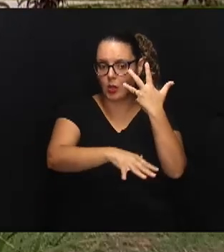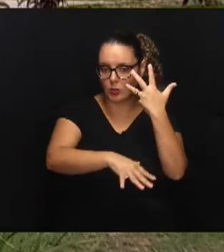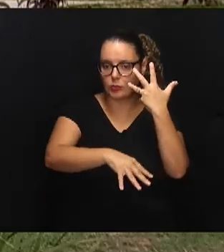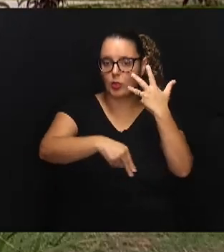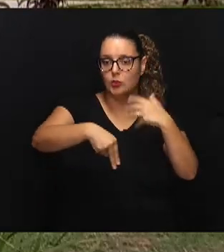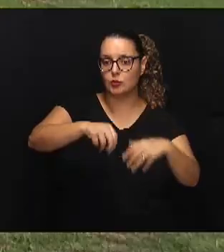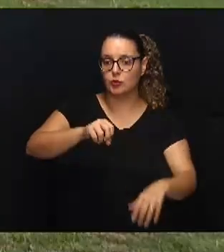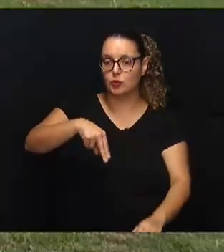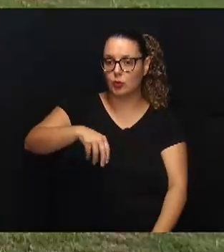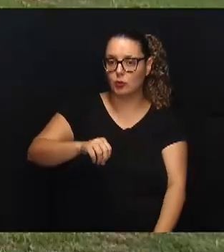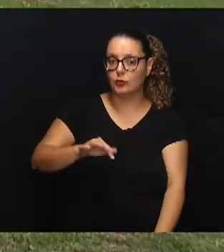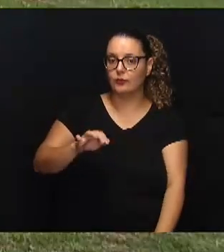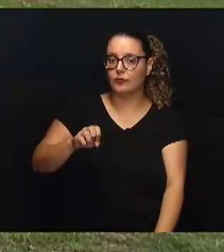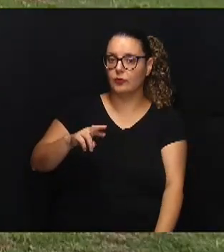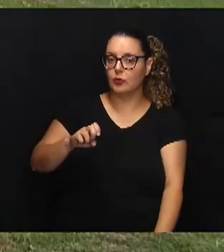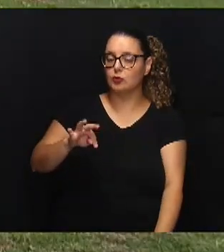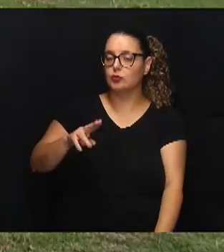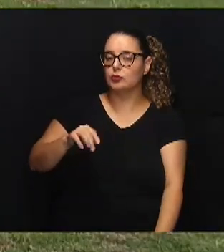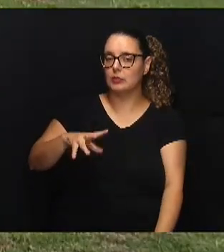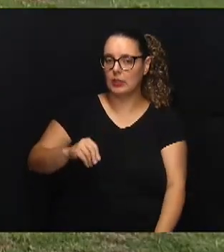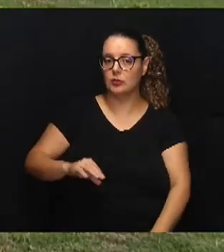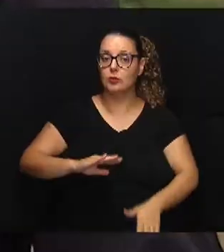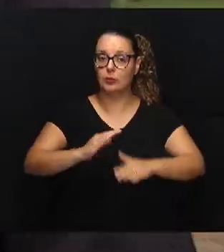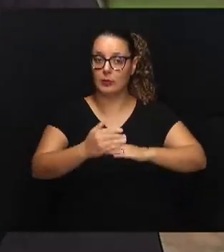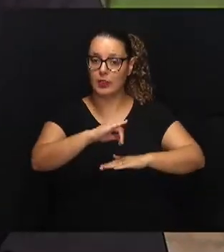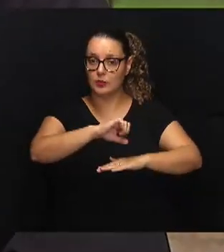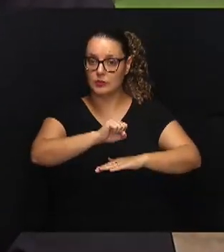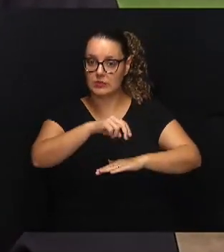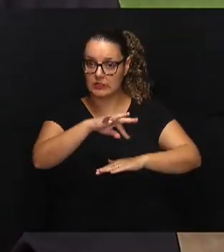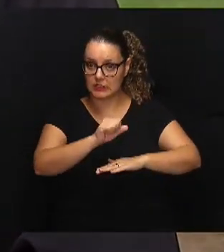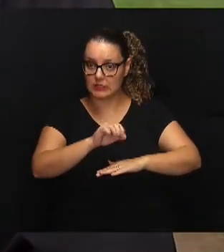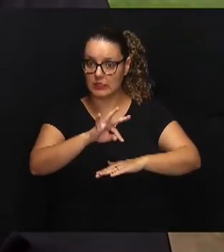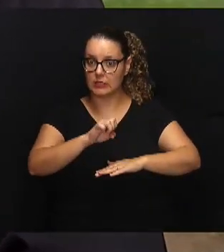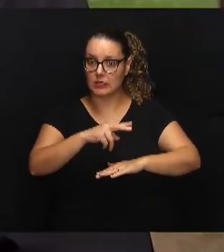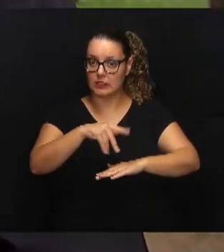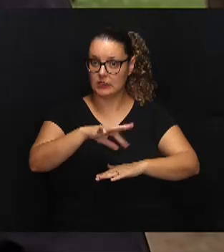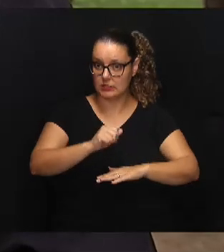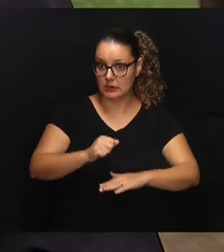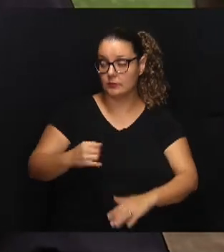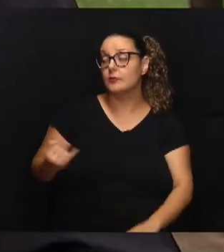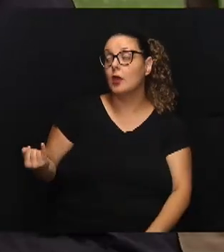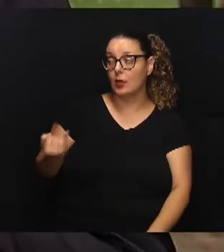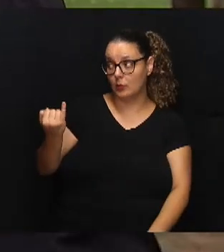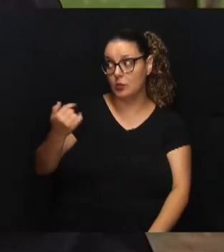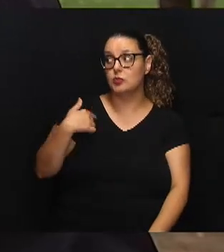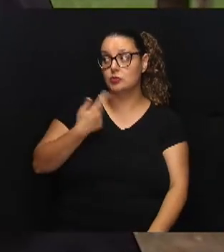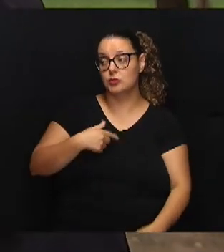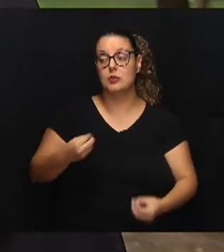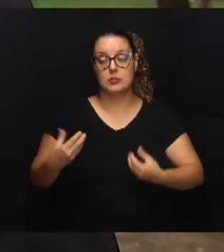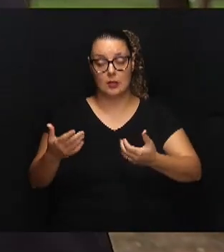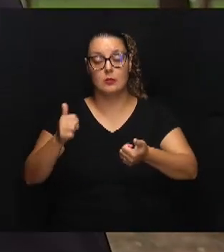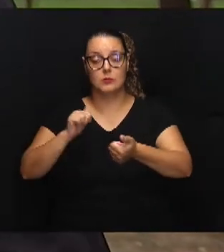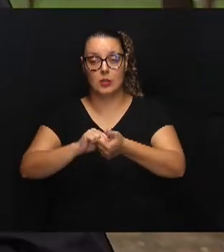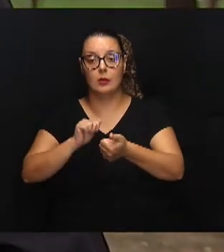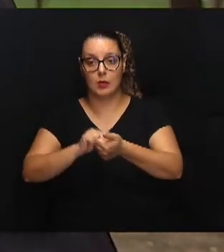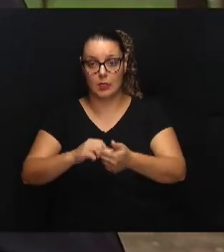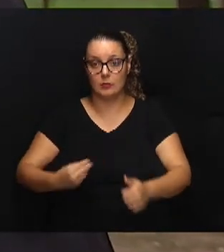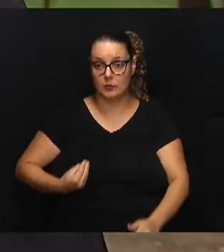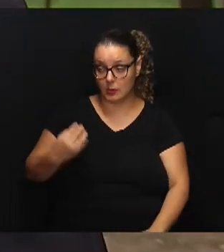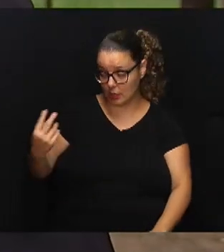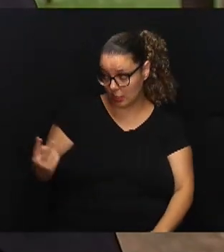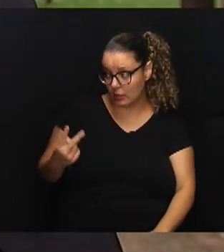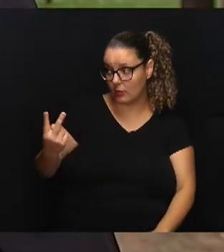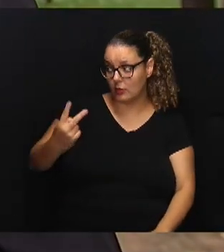Fortunato Dorigatti, localizada no Jardim Santa Terezinha. Muito importante porque nós trouxemos a qualidade de vida e principalmente a